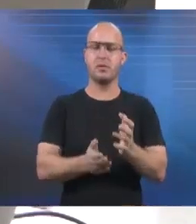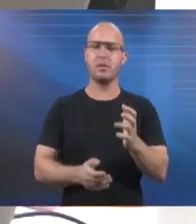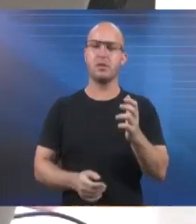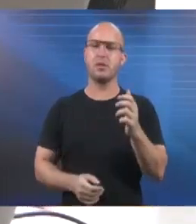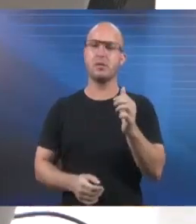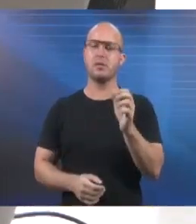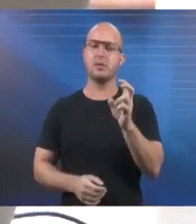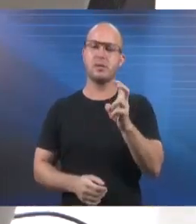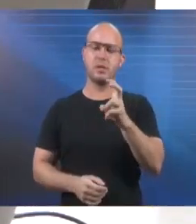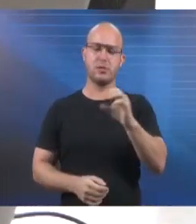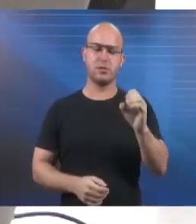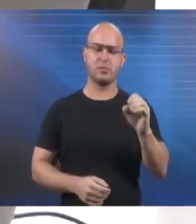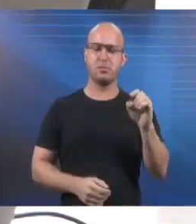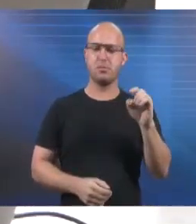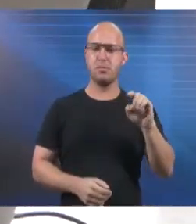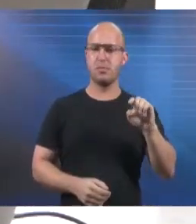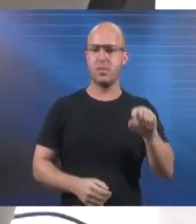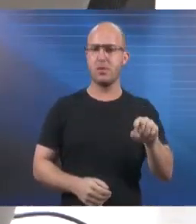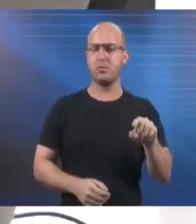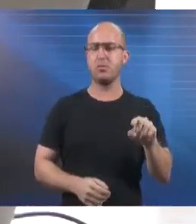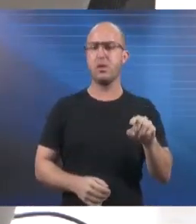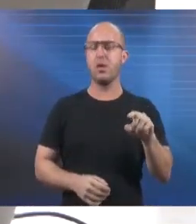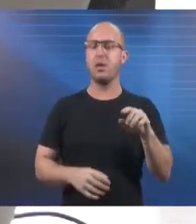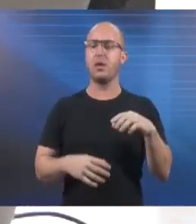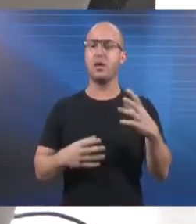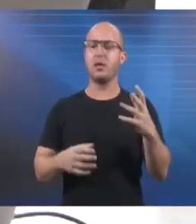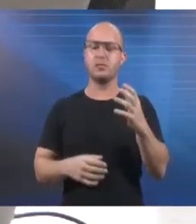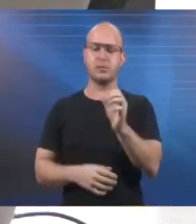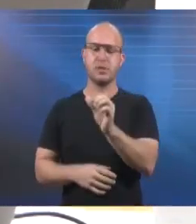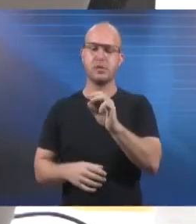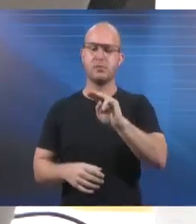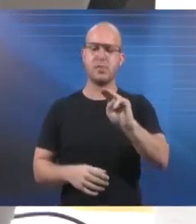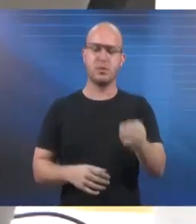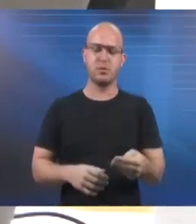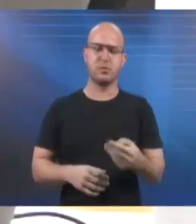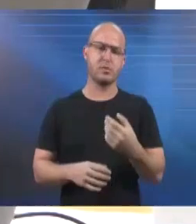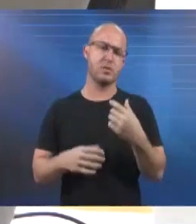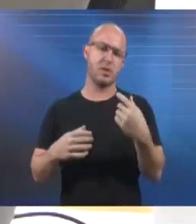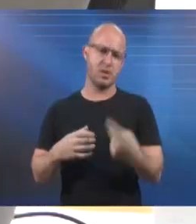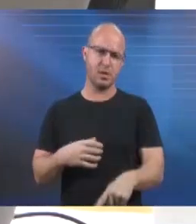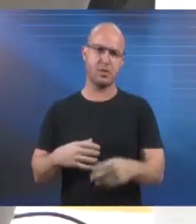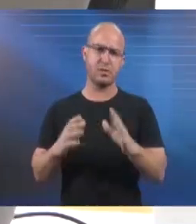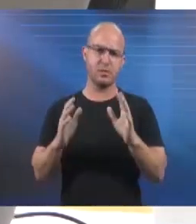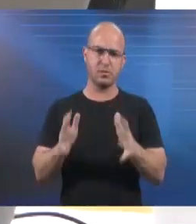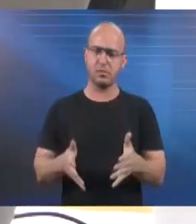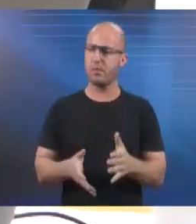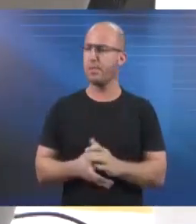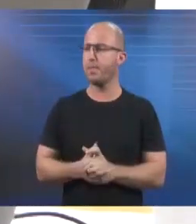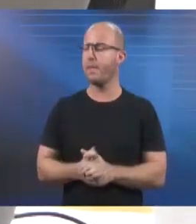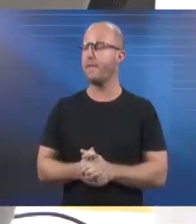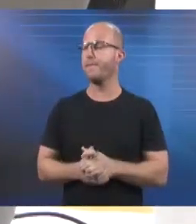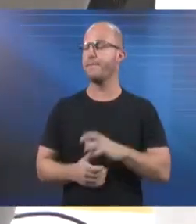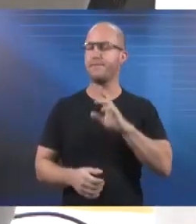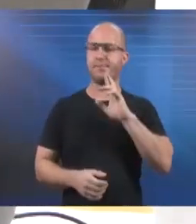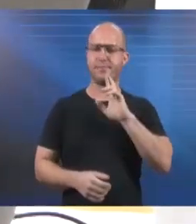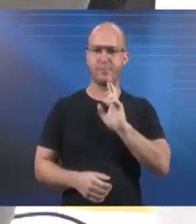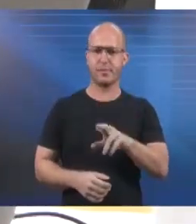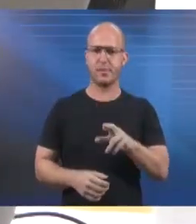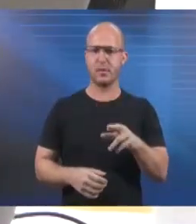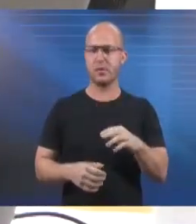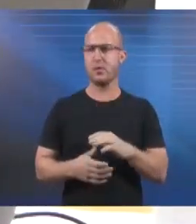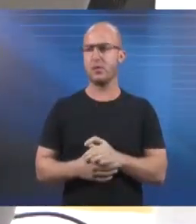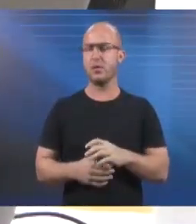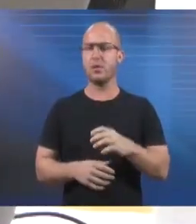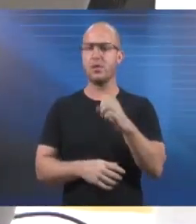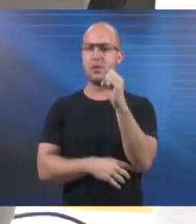dias que tá aqui para fazer pressão política em órgãos ambientais não se faz pressão política se responde o Rio Grande do